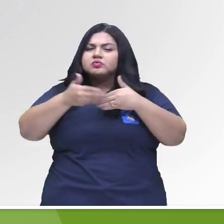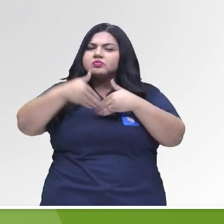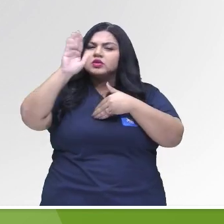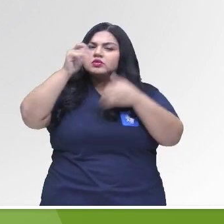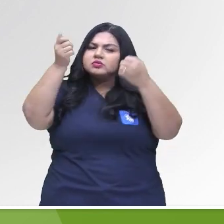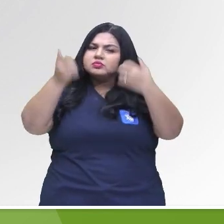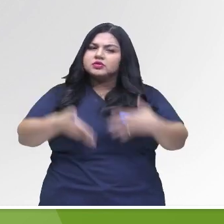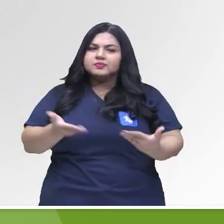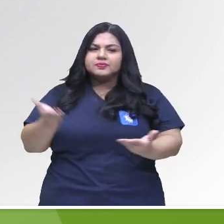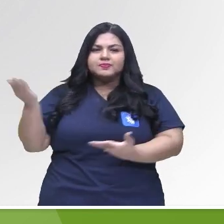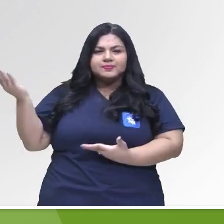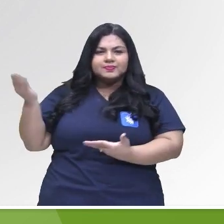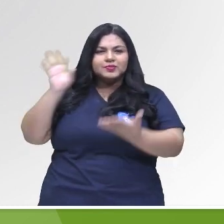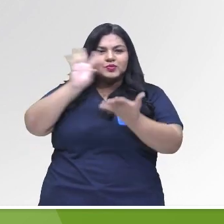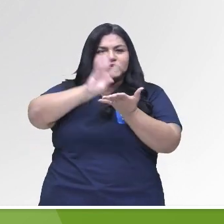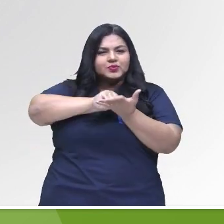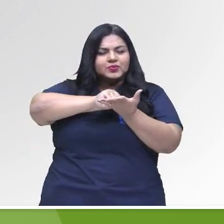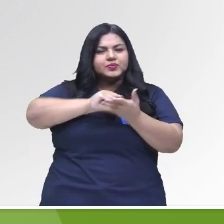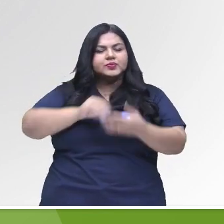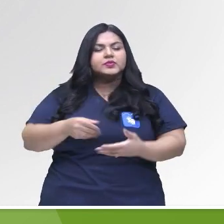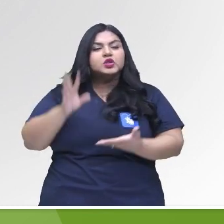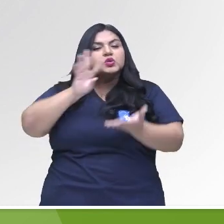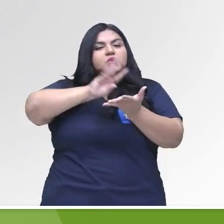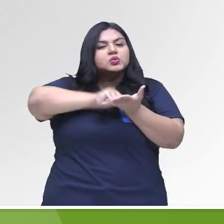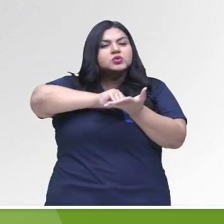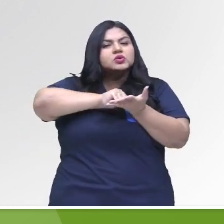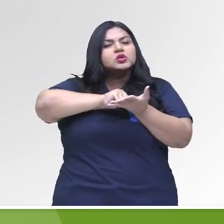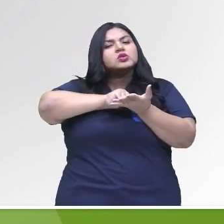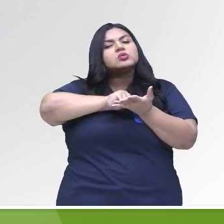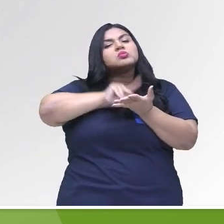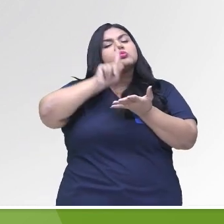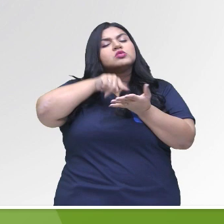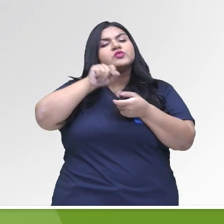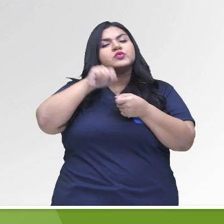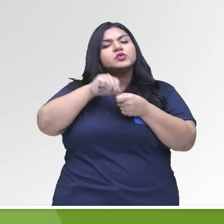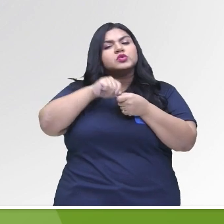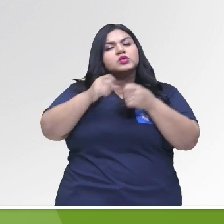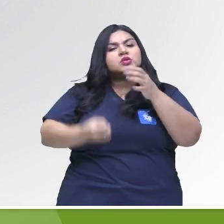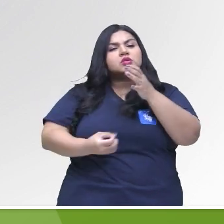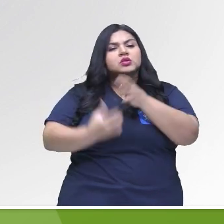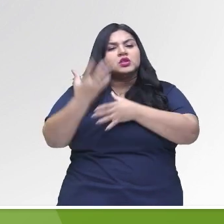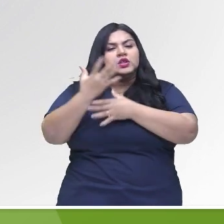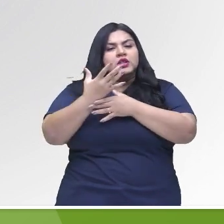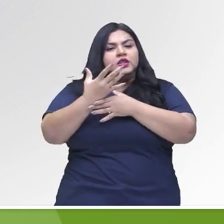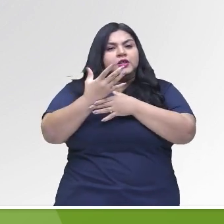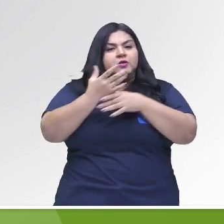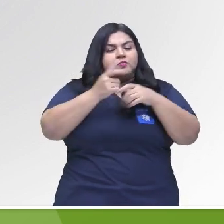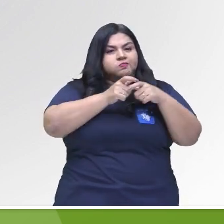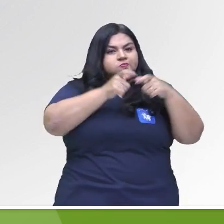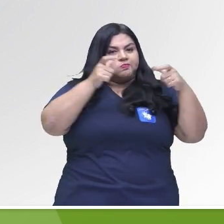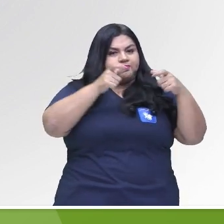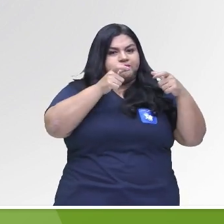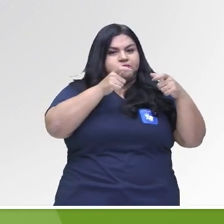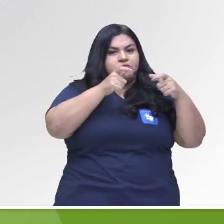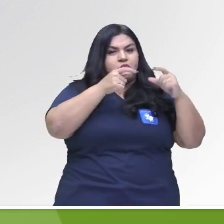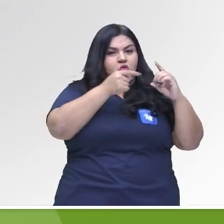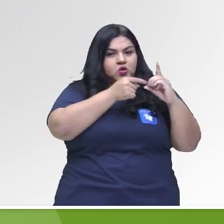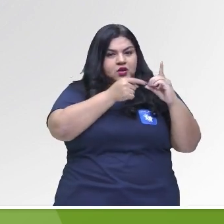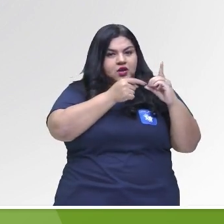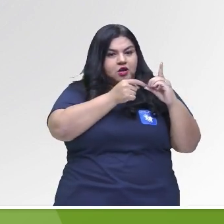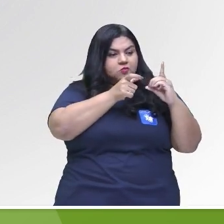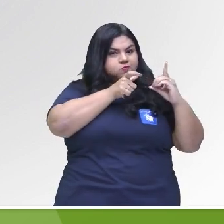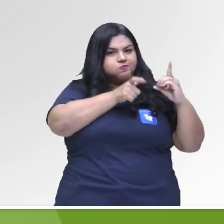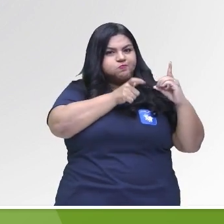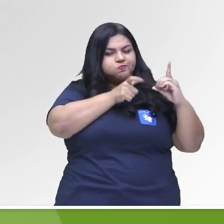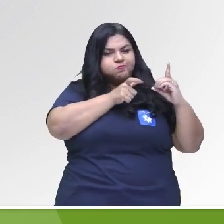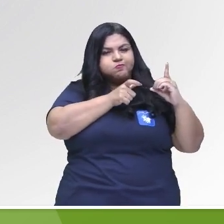só. Então, os polímeros são compostos formados por macromoléculas, tá?